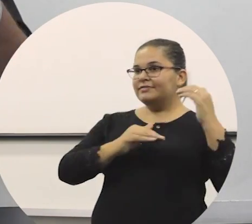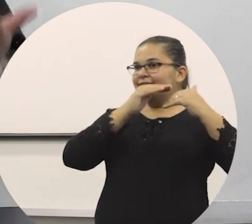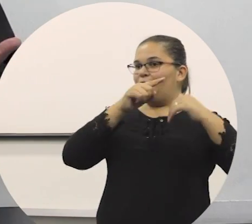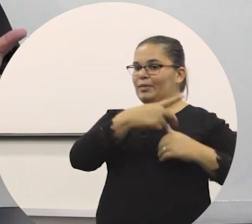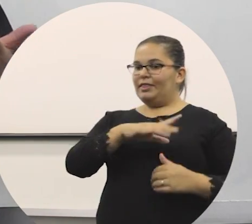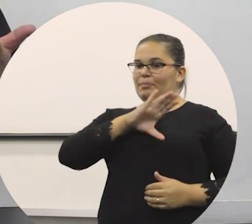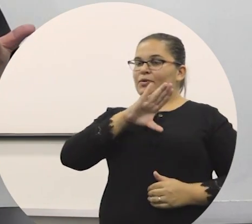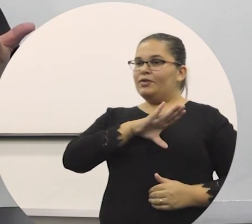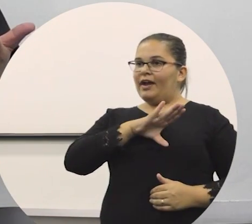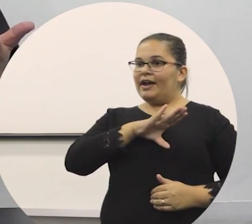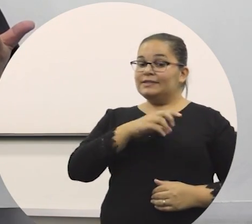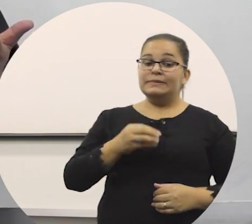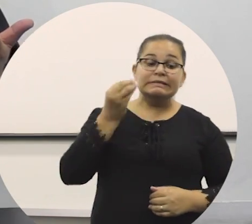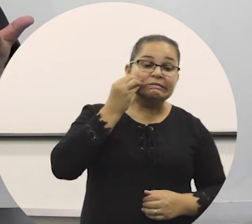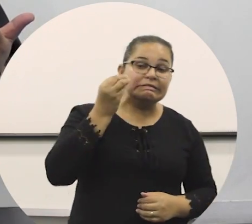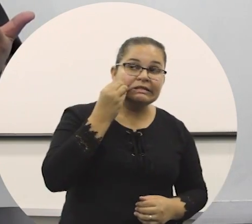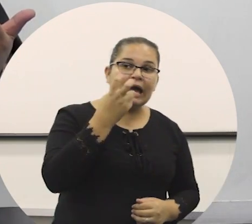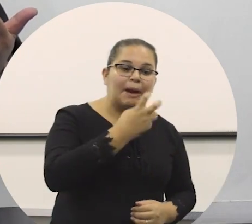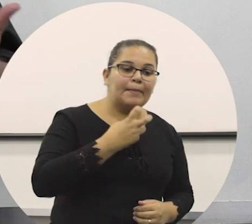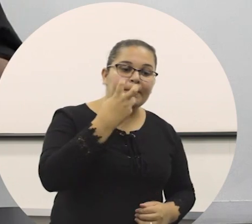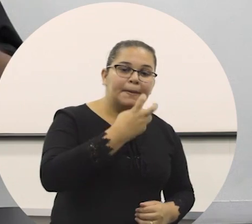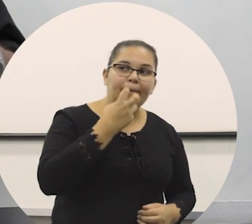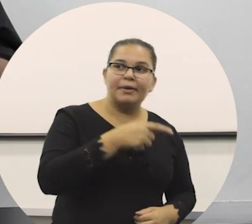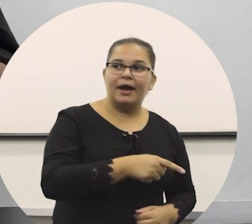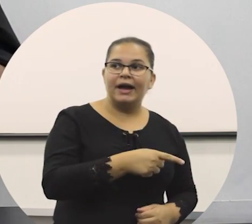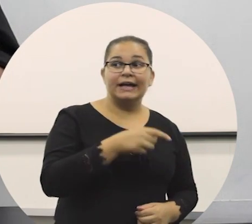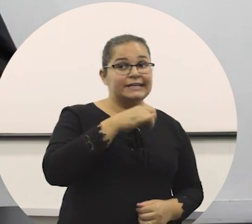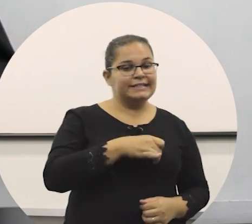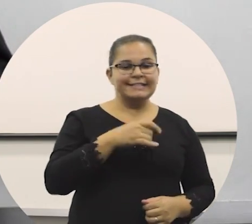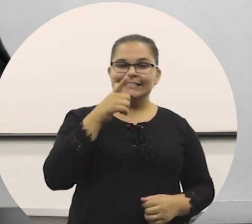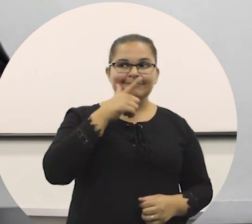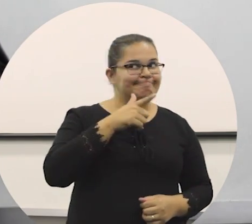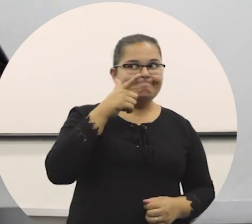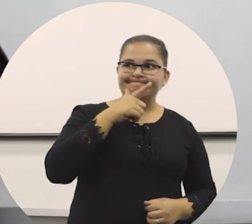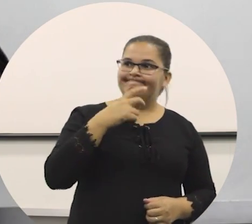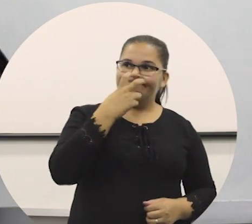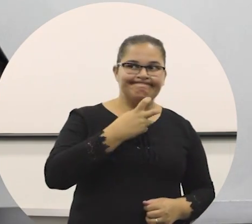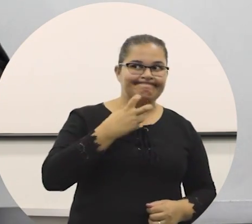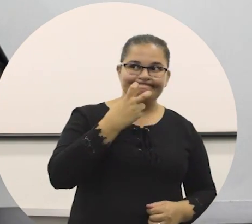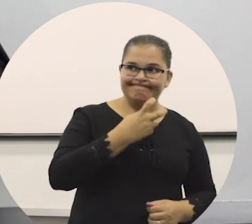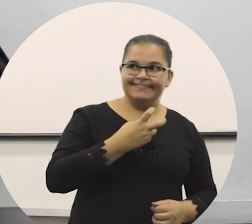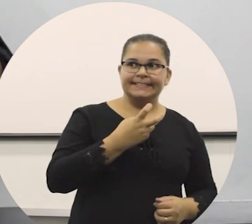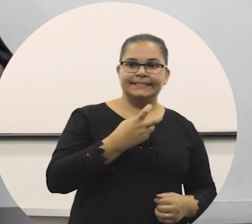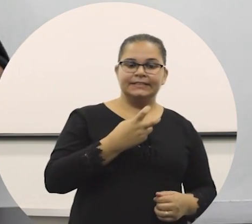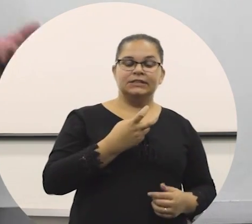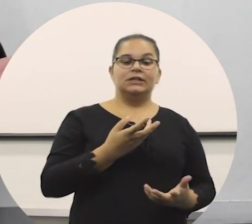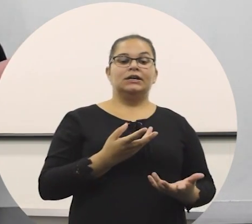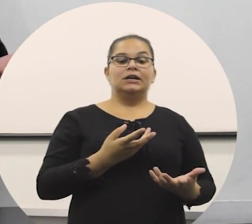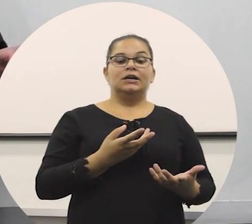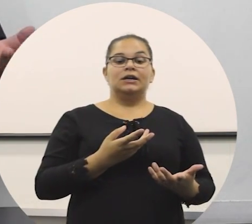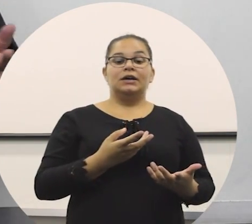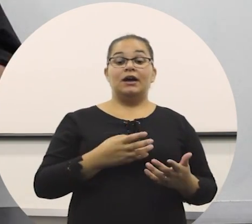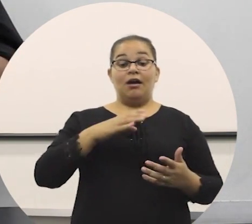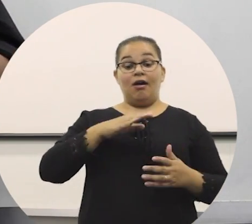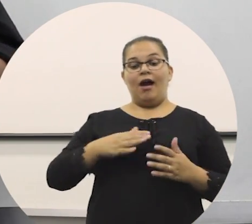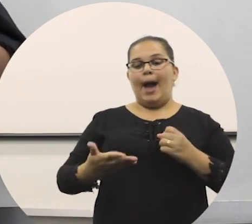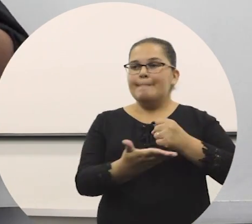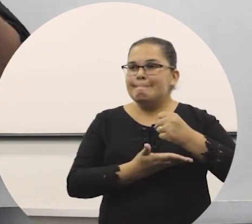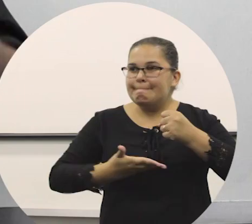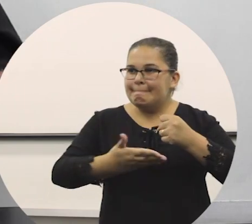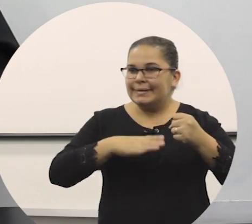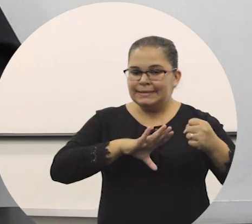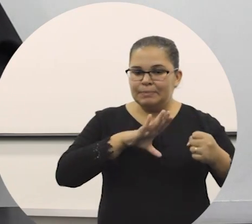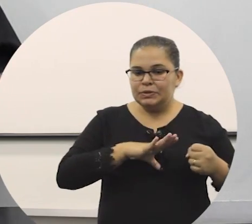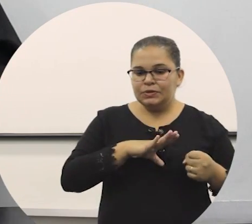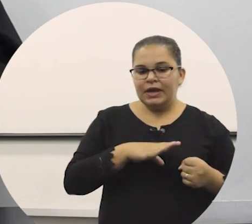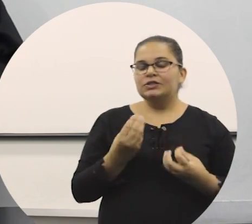preciso testar a oralidade deles. Se eles não passarem num teste de oralidade, um teste de avaliação baseado no português, eu não posso dizer que